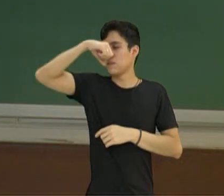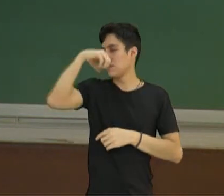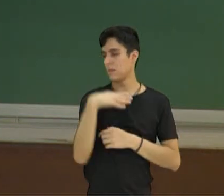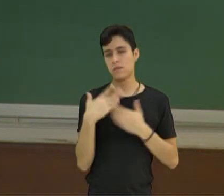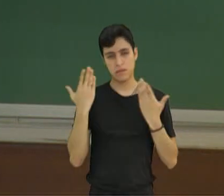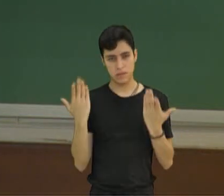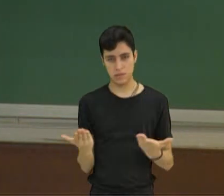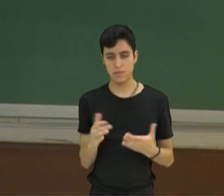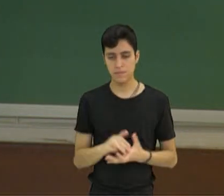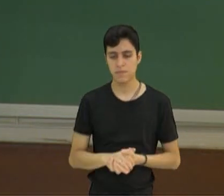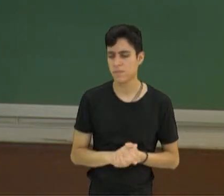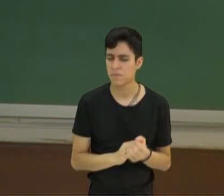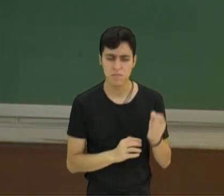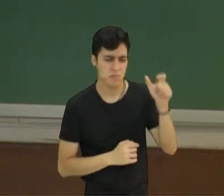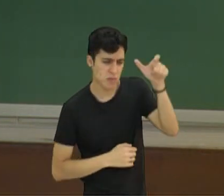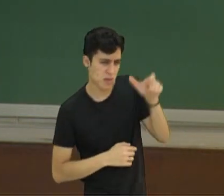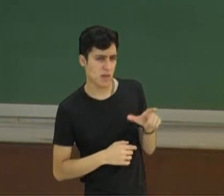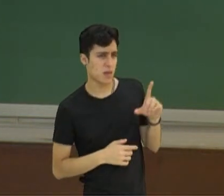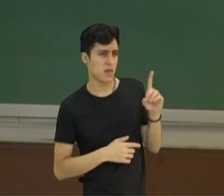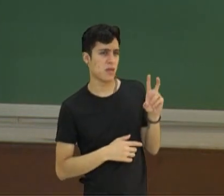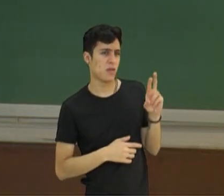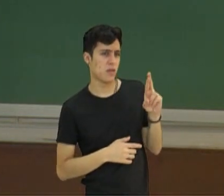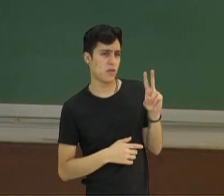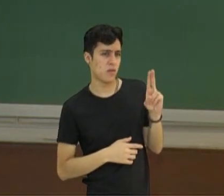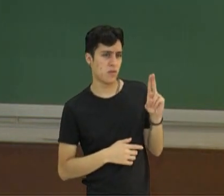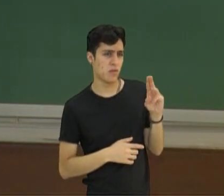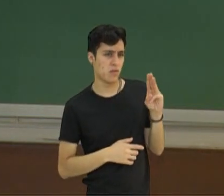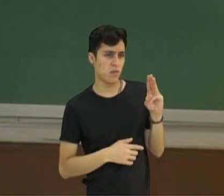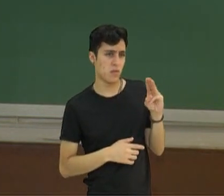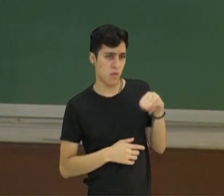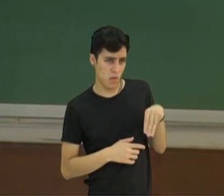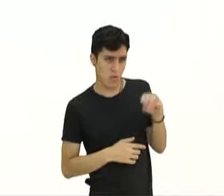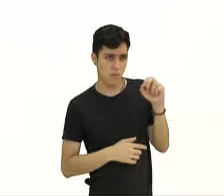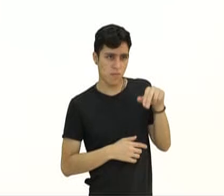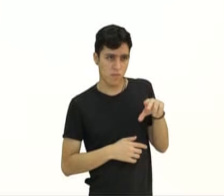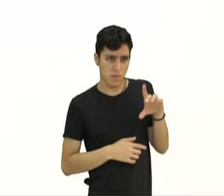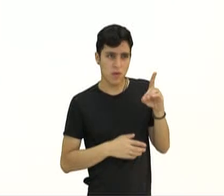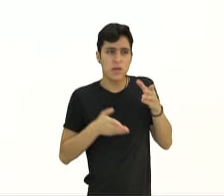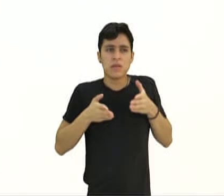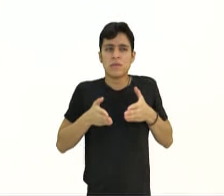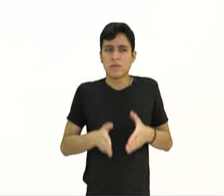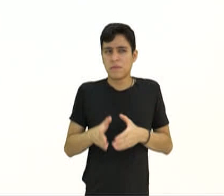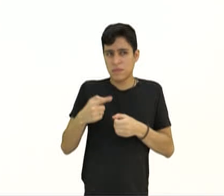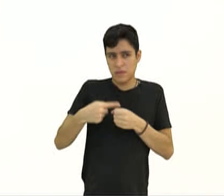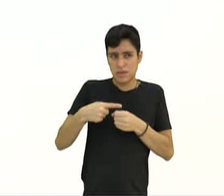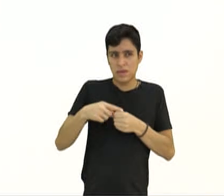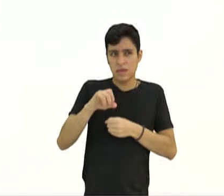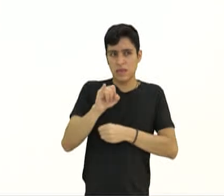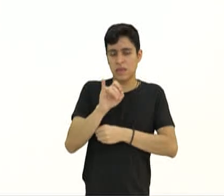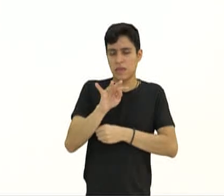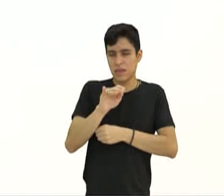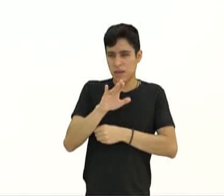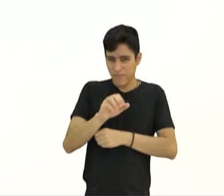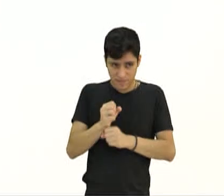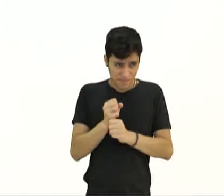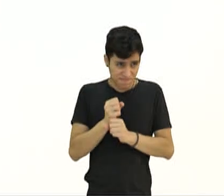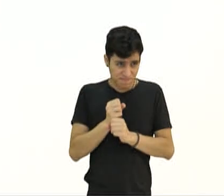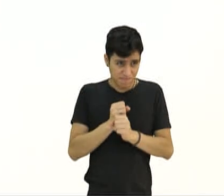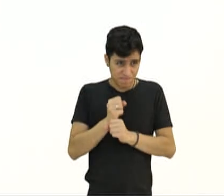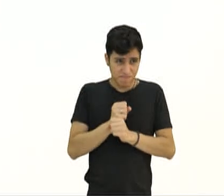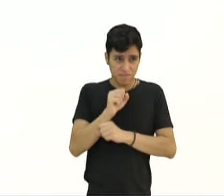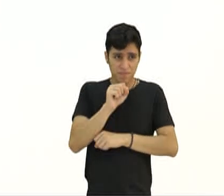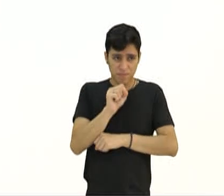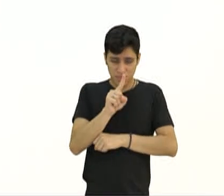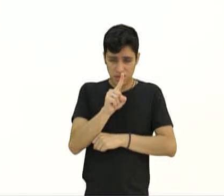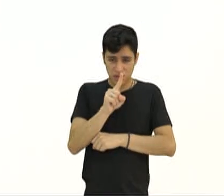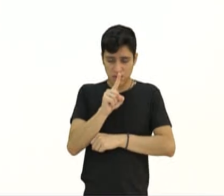Quem foi Drummond de Andrade, né? Carlos Drummond de Andrade nasceu em Itabira, 31 de outubro de